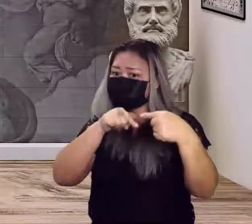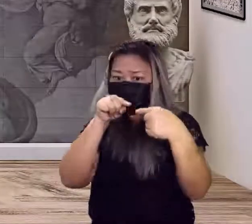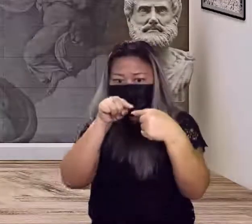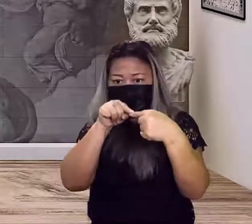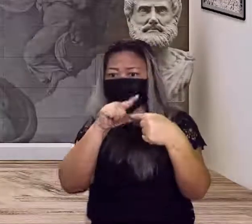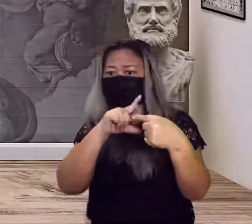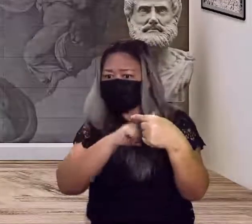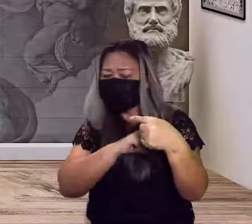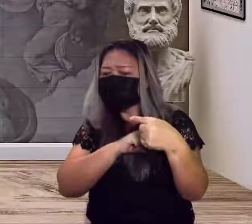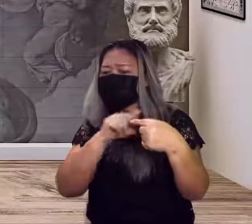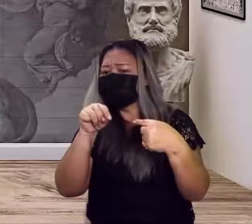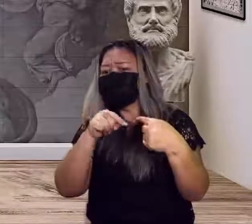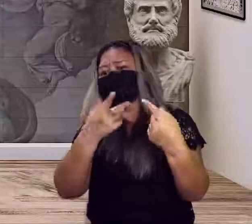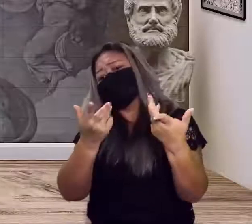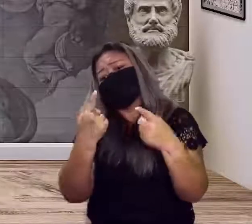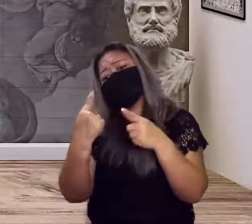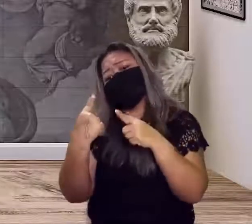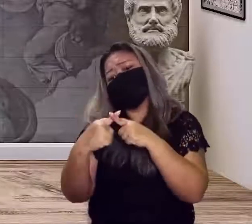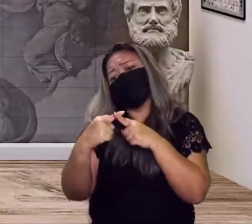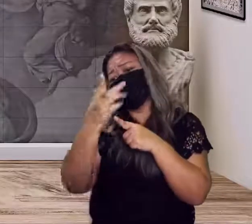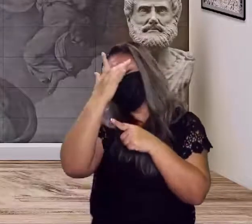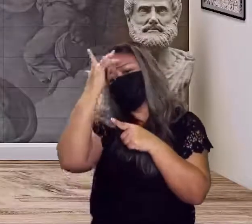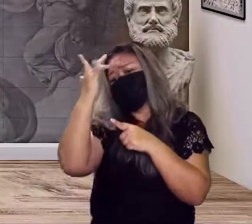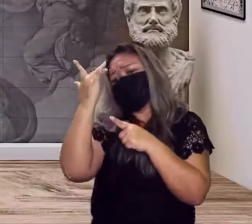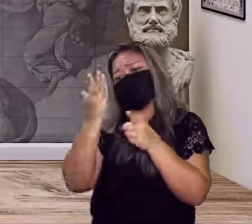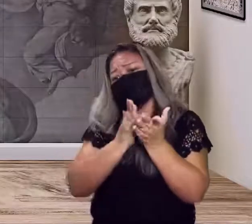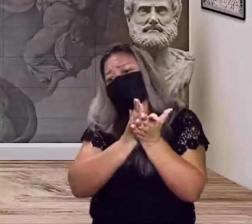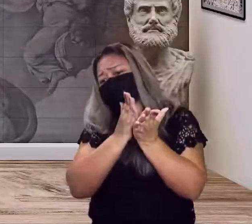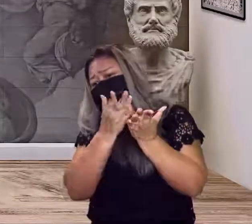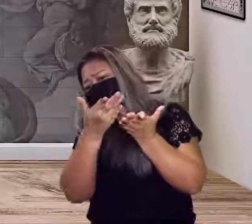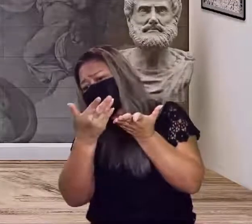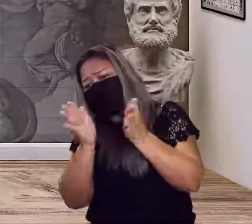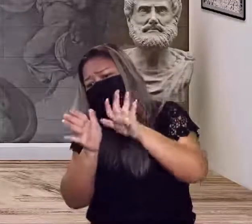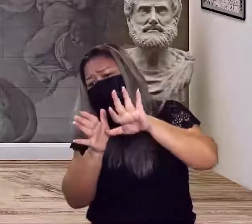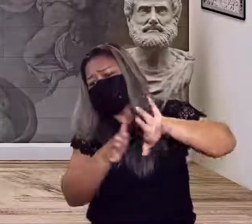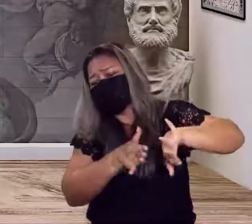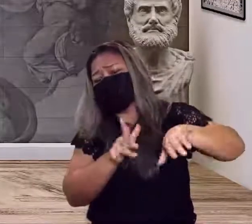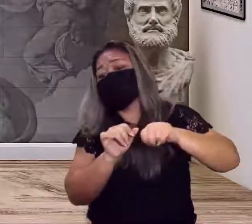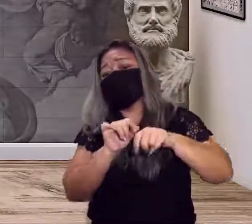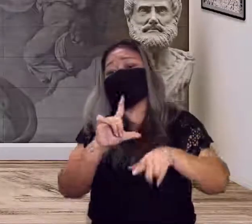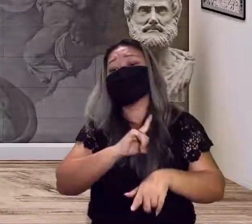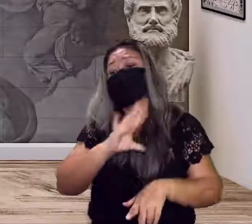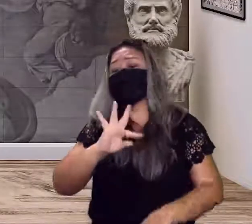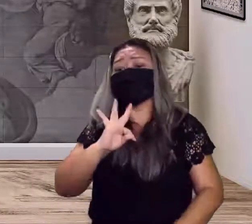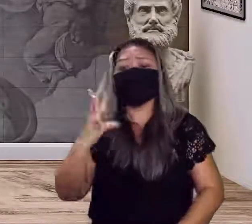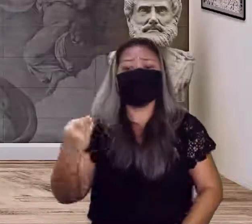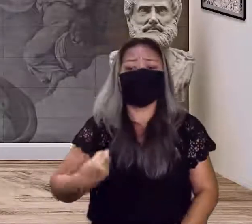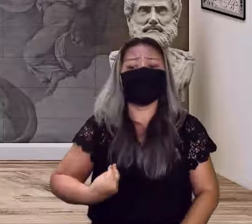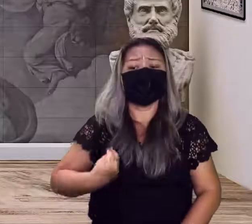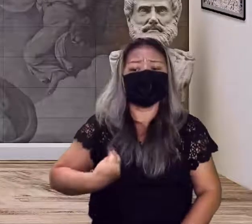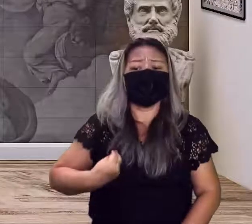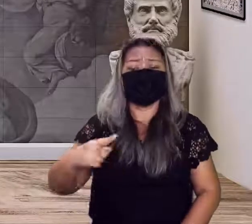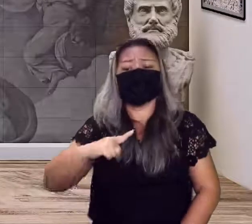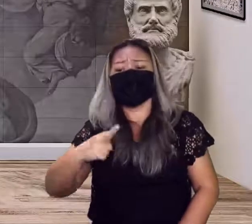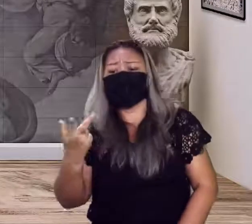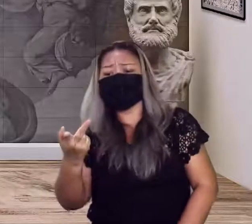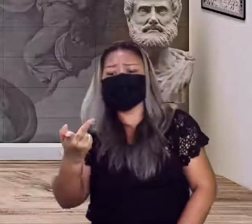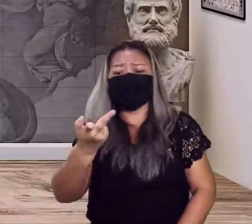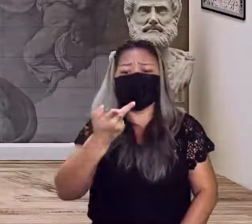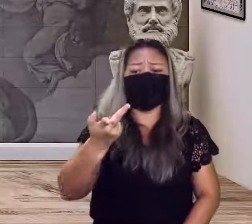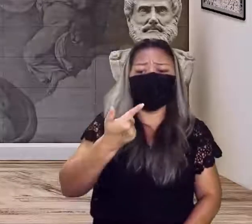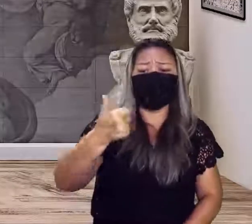sentido, as pessoas saem do caminho e buscam outros rumos. Tudo na vida tem que ter essa questão do sentido, né, de buscar